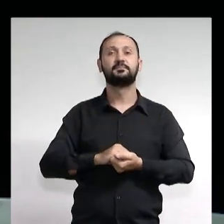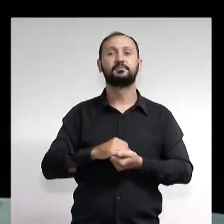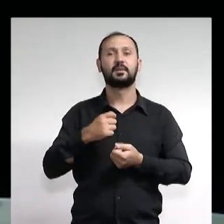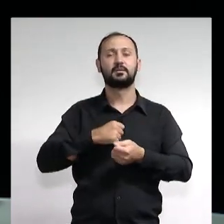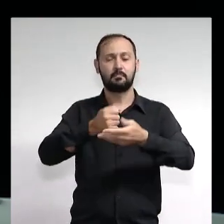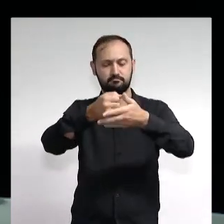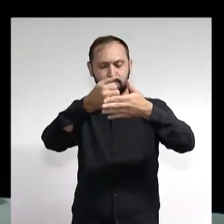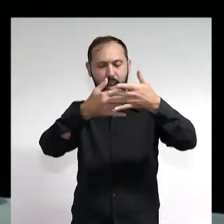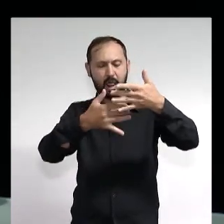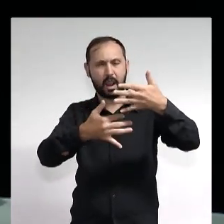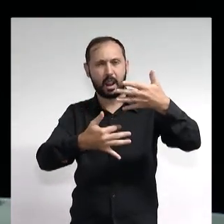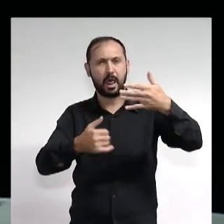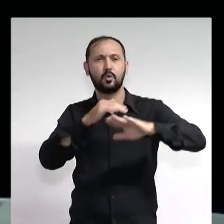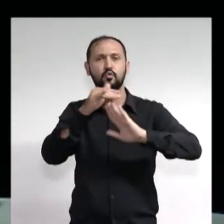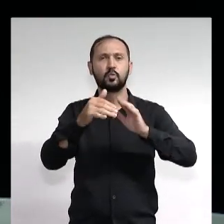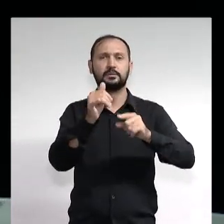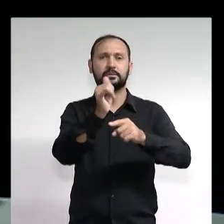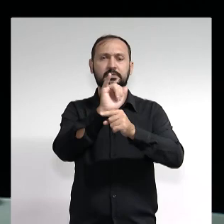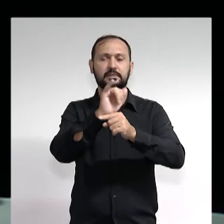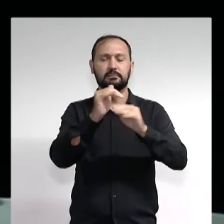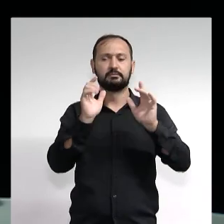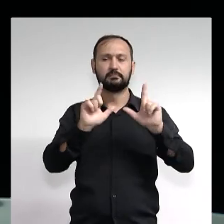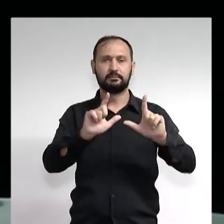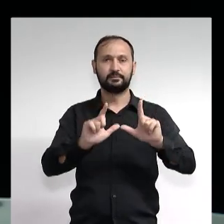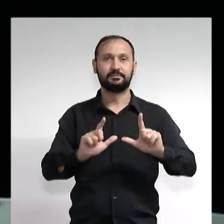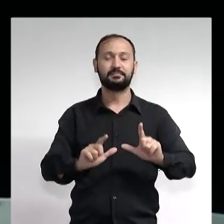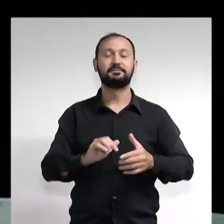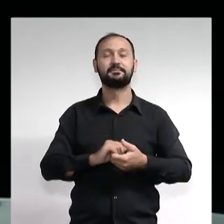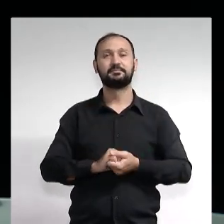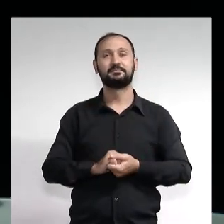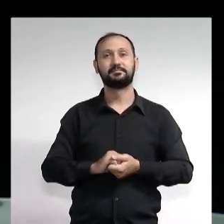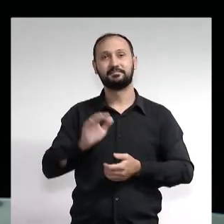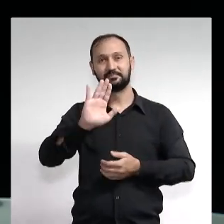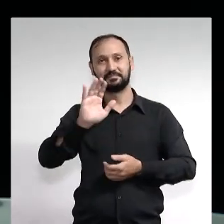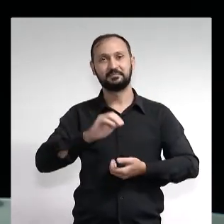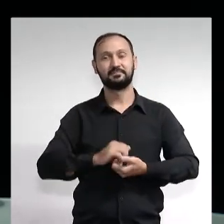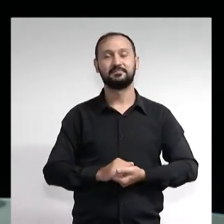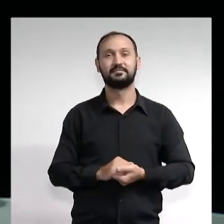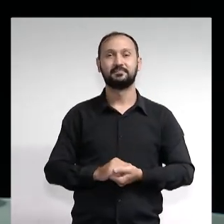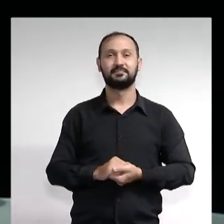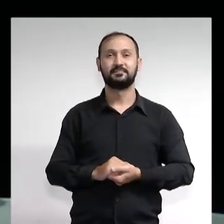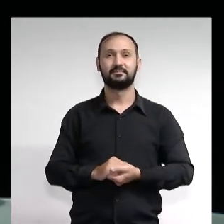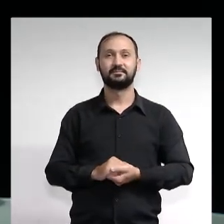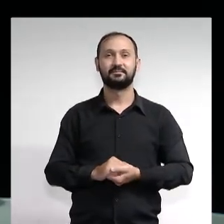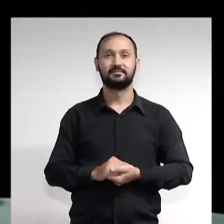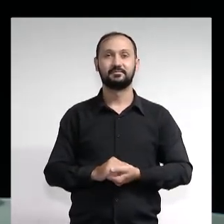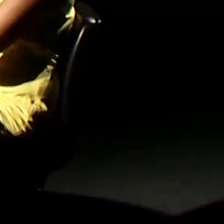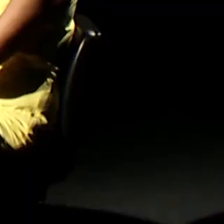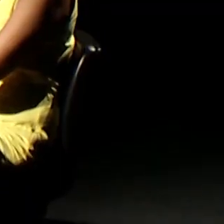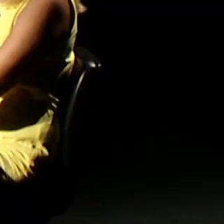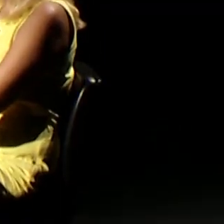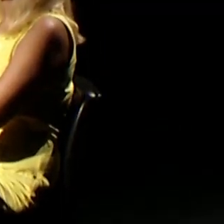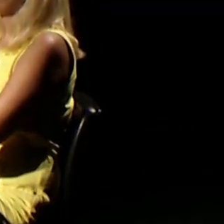a sigla mesmo, que uma playlist do canal contém todas as outras edições aqui do programa. Tchau!